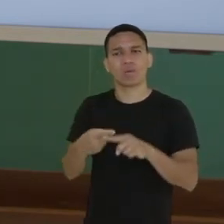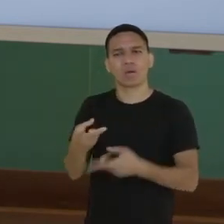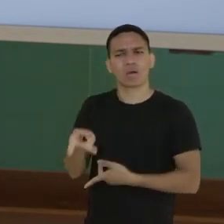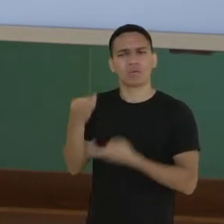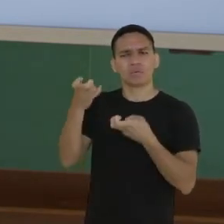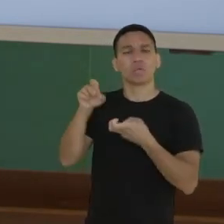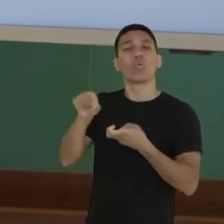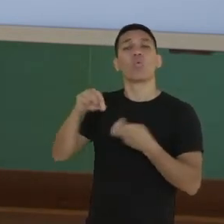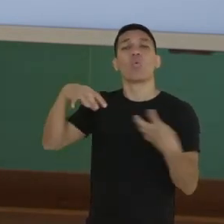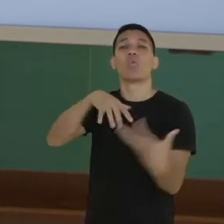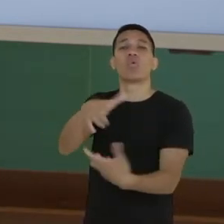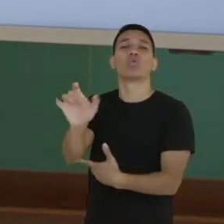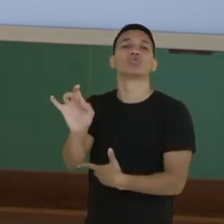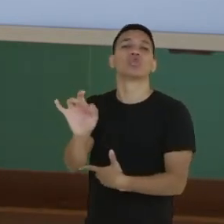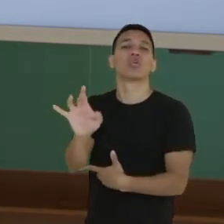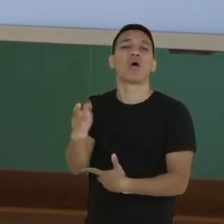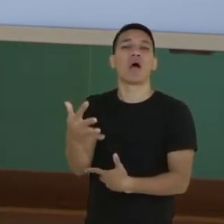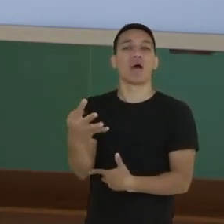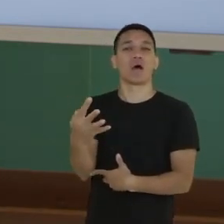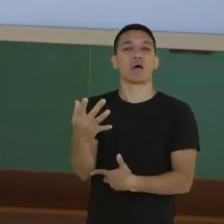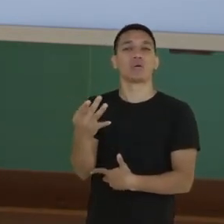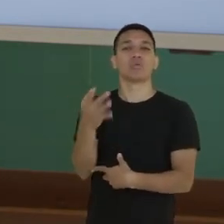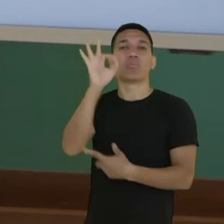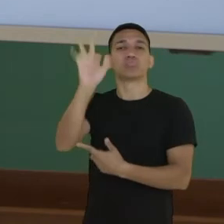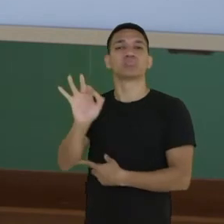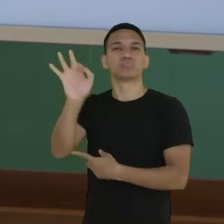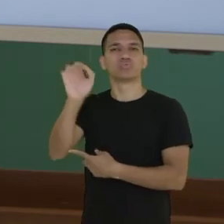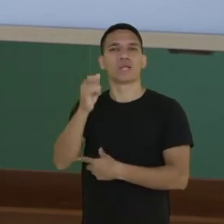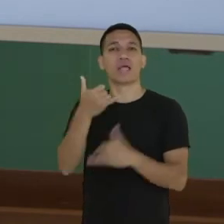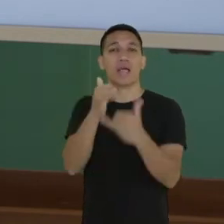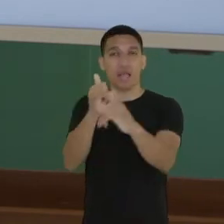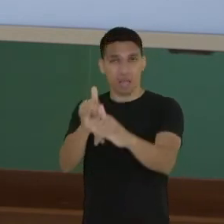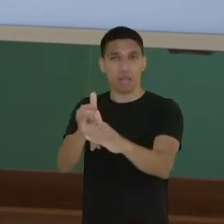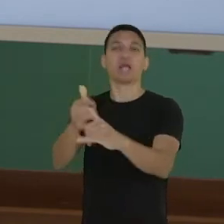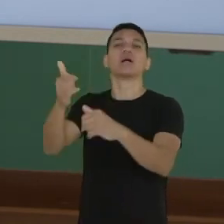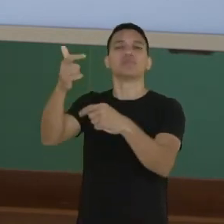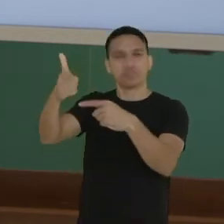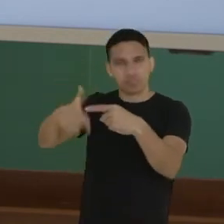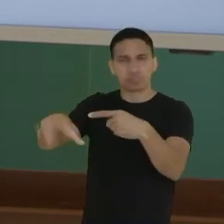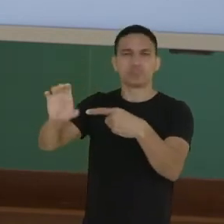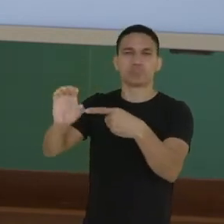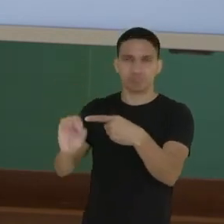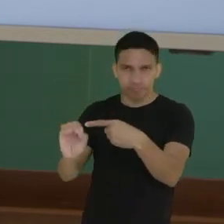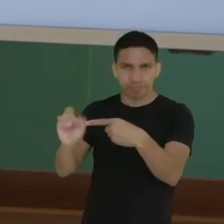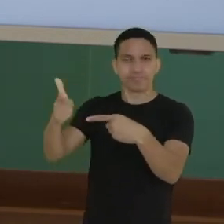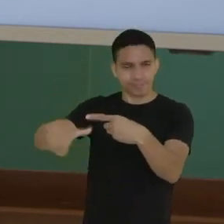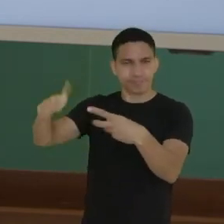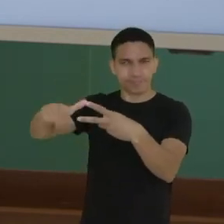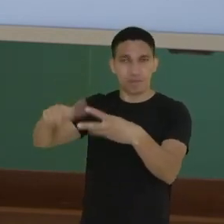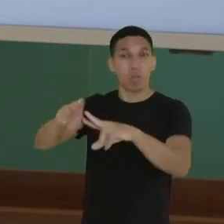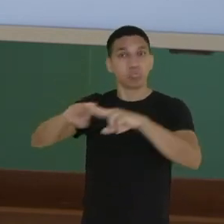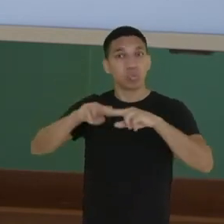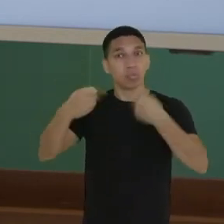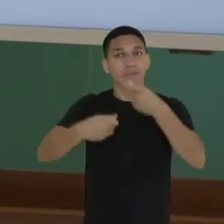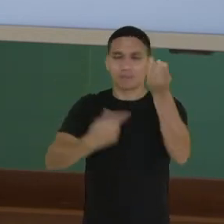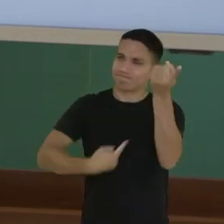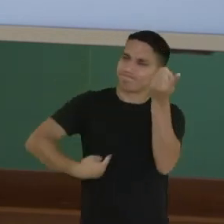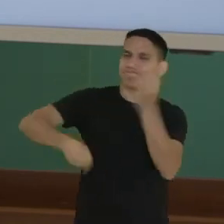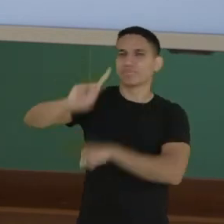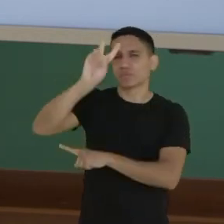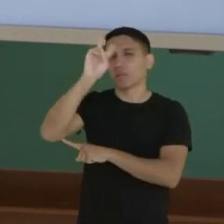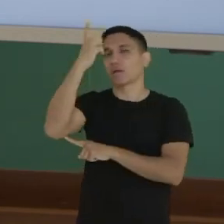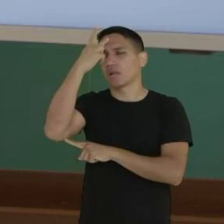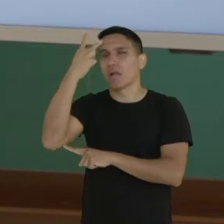nos 14% de energia renovável. Por isso que eu digo, tem que ser imperativo essa mudança de conceito